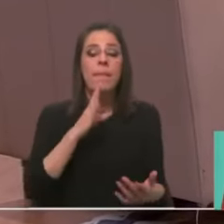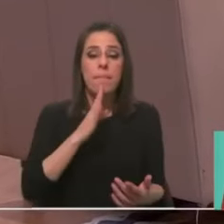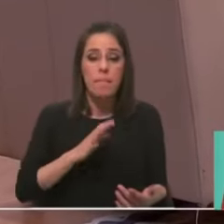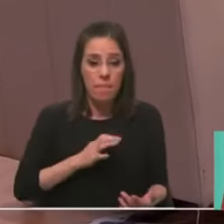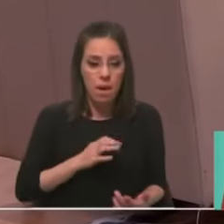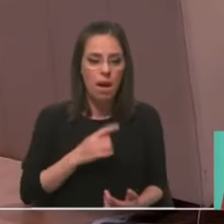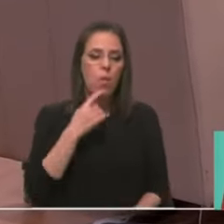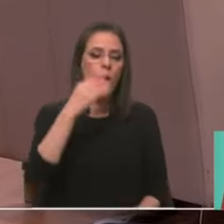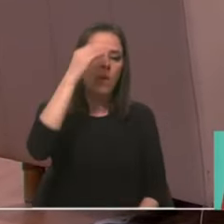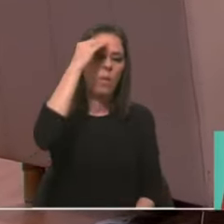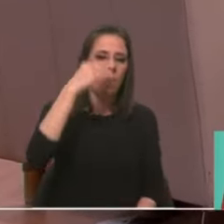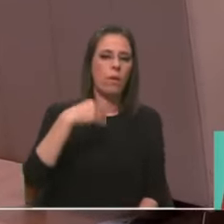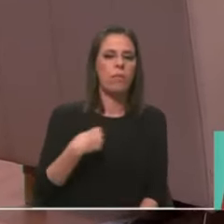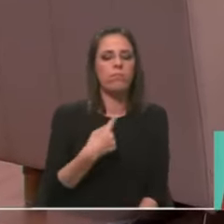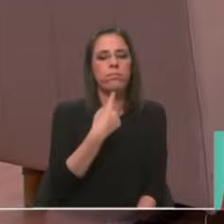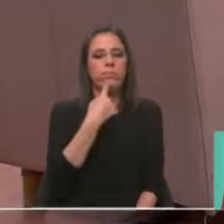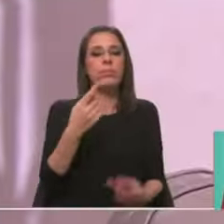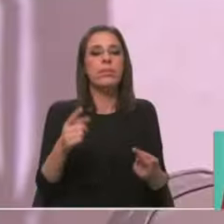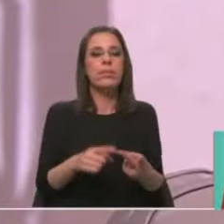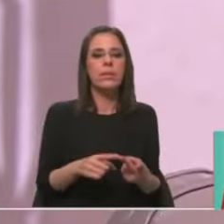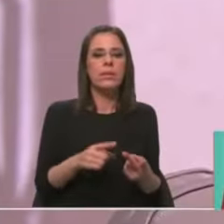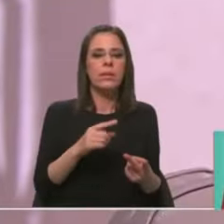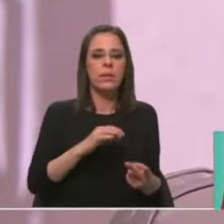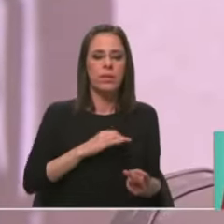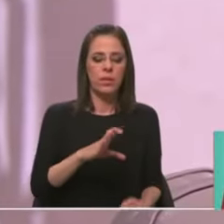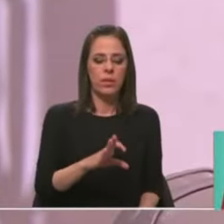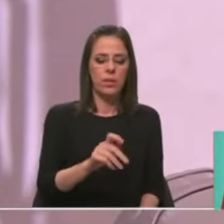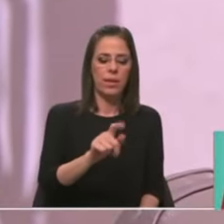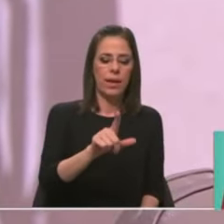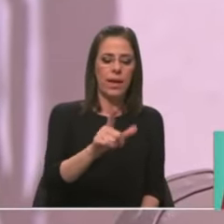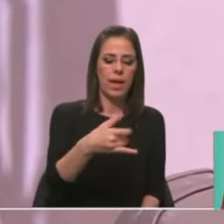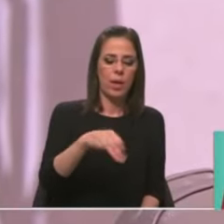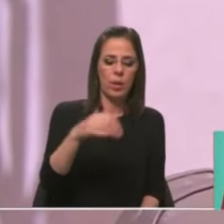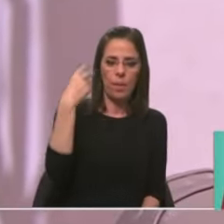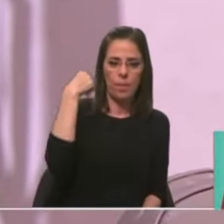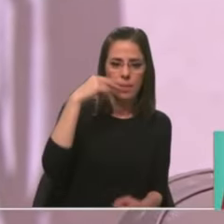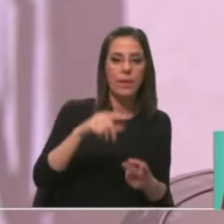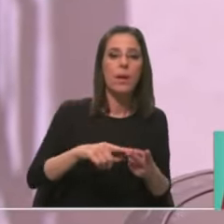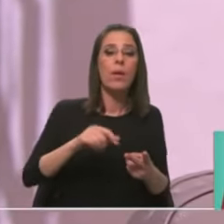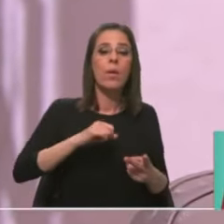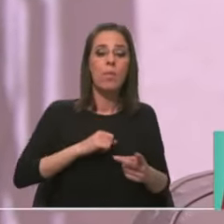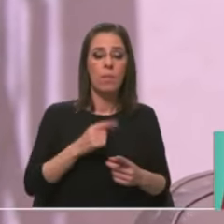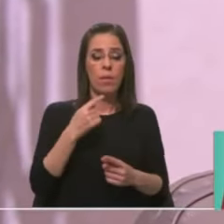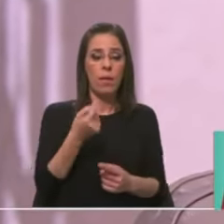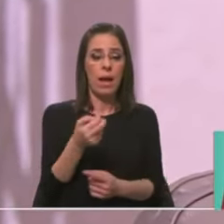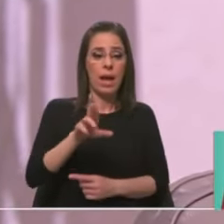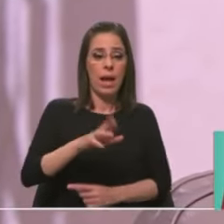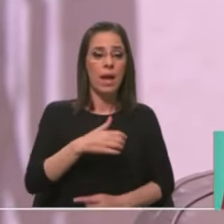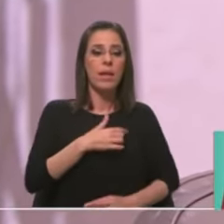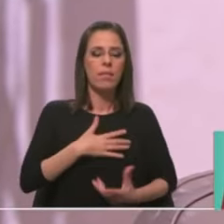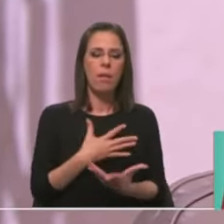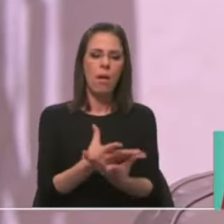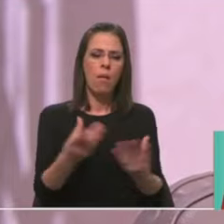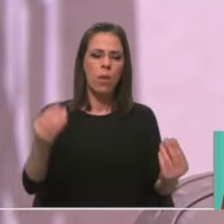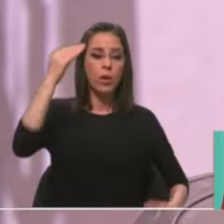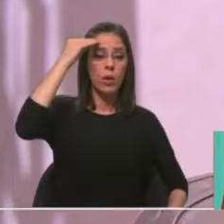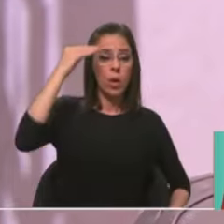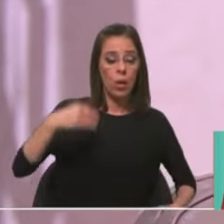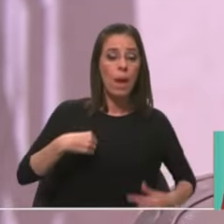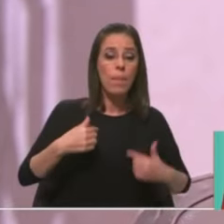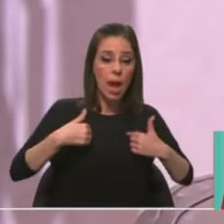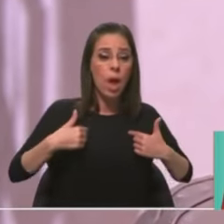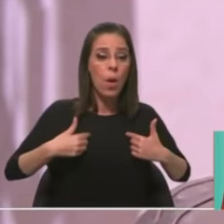deu muitos conselhos, o senhor Hélio Pereira, o meu ex-empresário, muita gente me deu conselhos, só que na